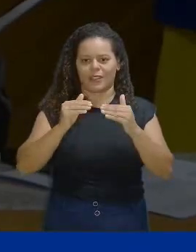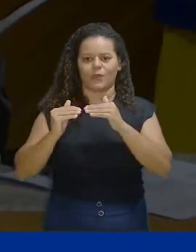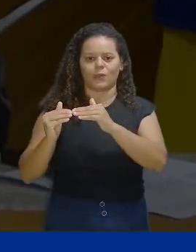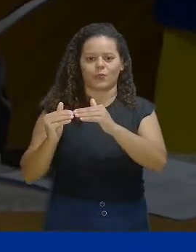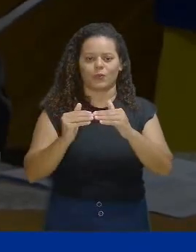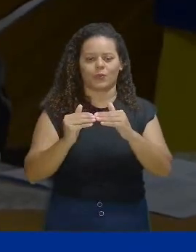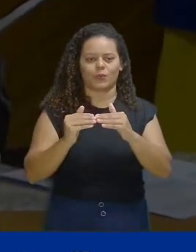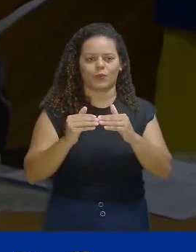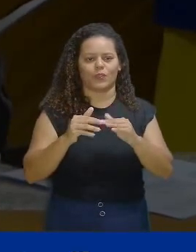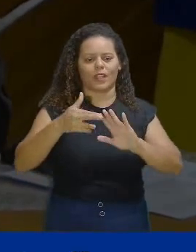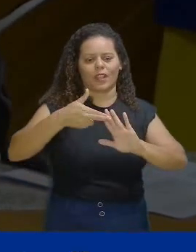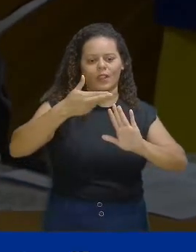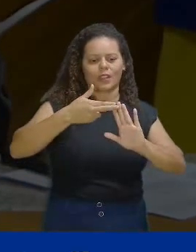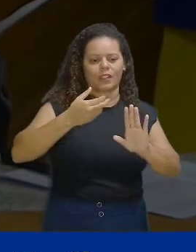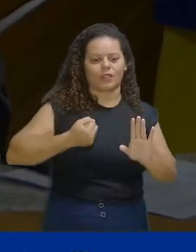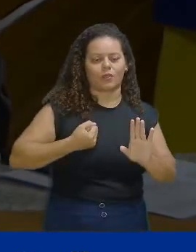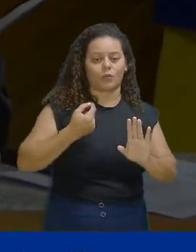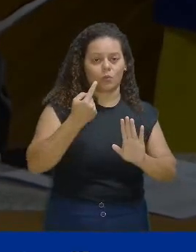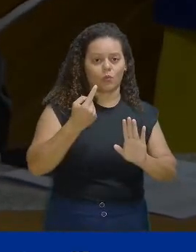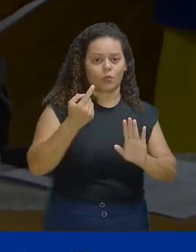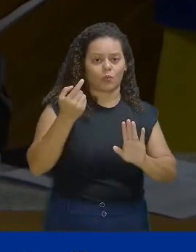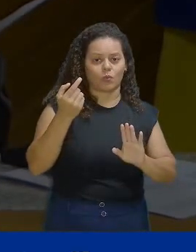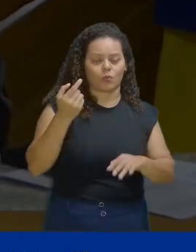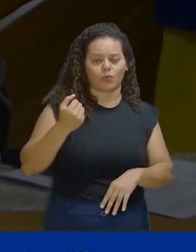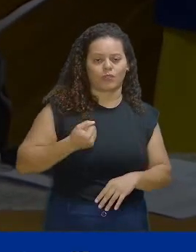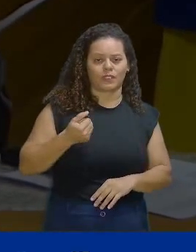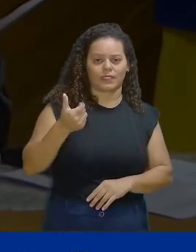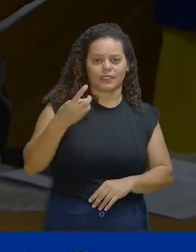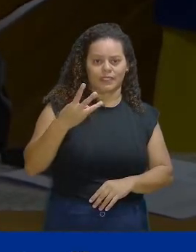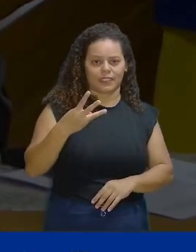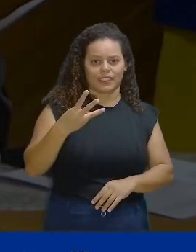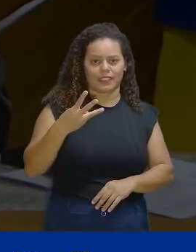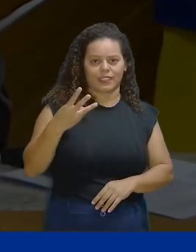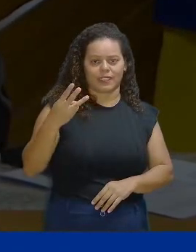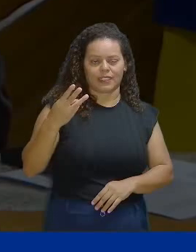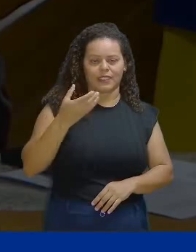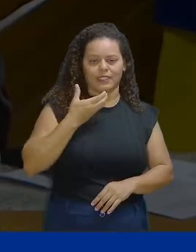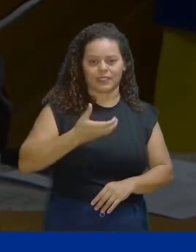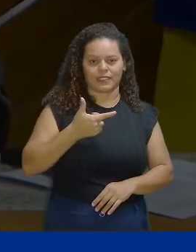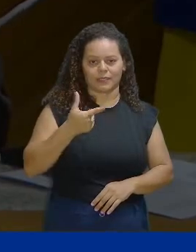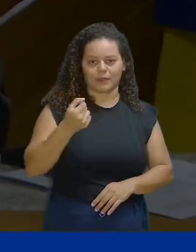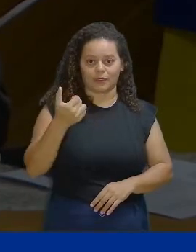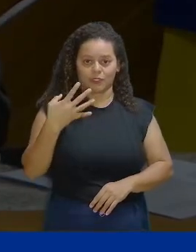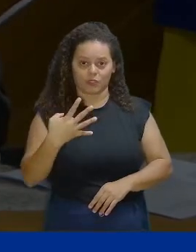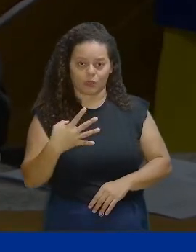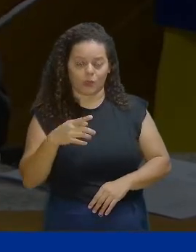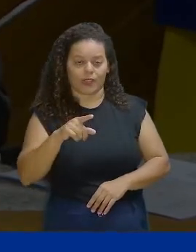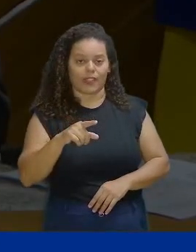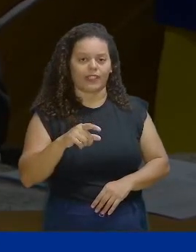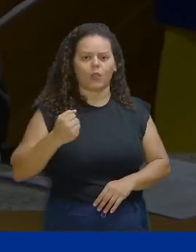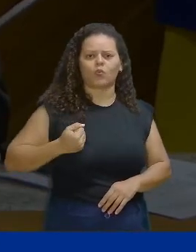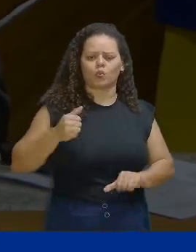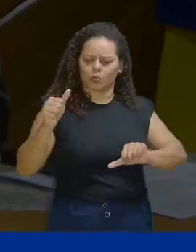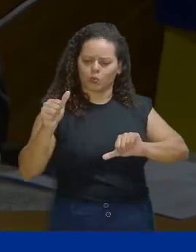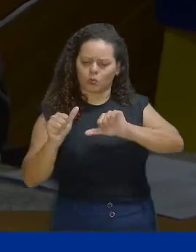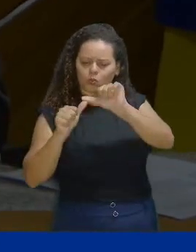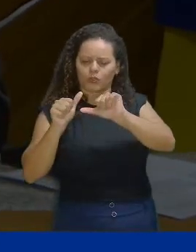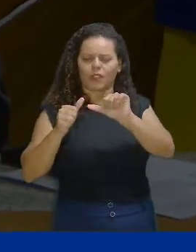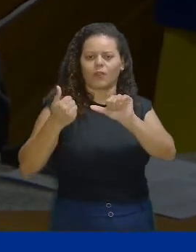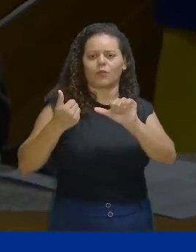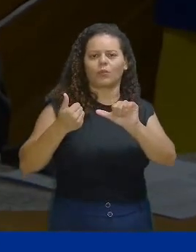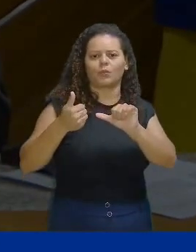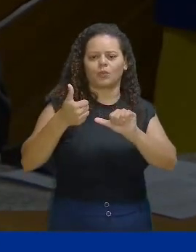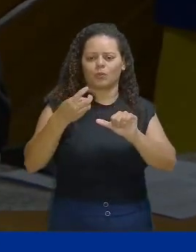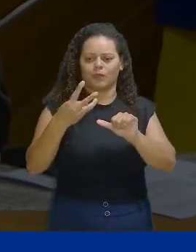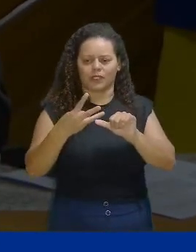unanimidade, referendou a resolução número 1 de 30 de dezembro de 2024, que altera a designação numérica da zona eleitoral criada